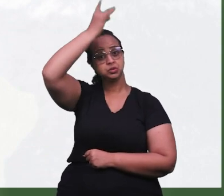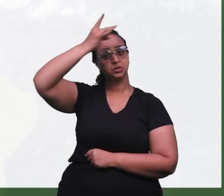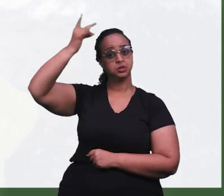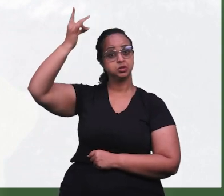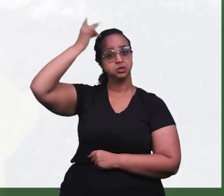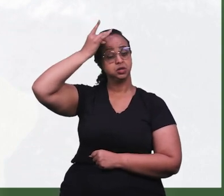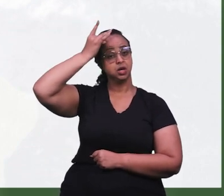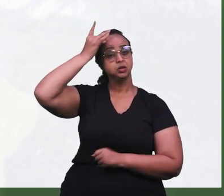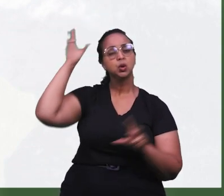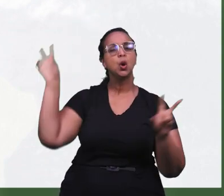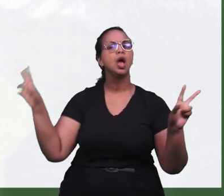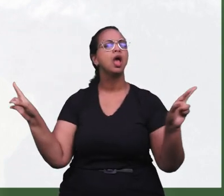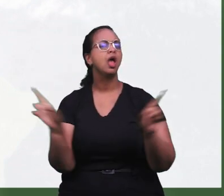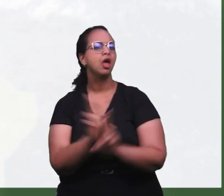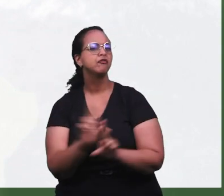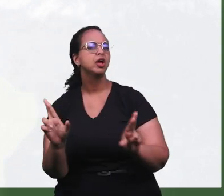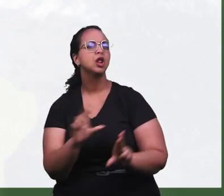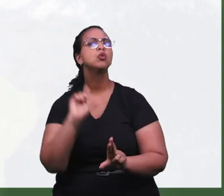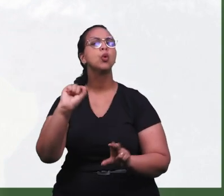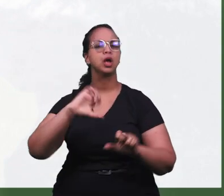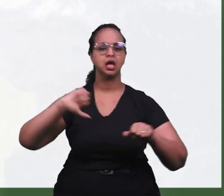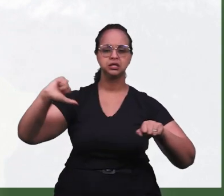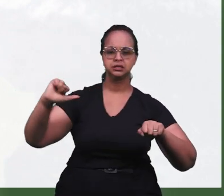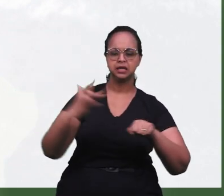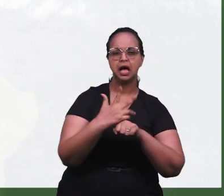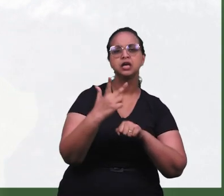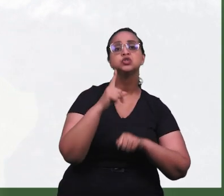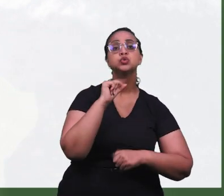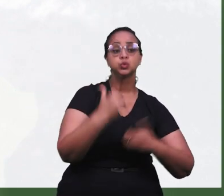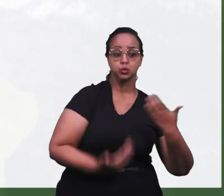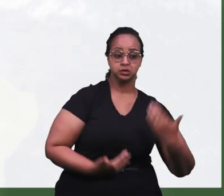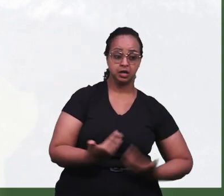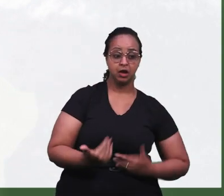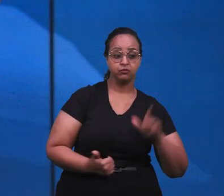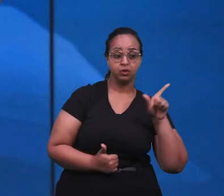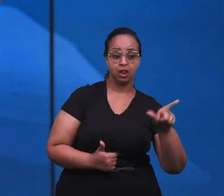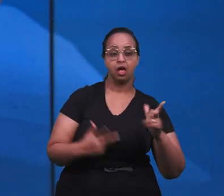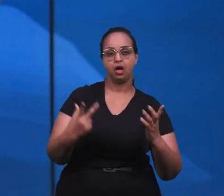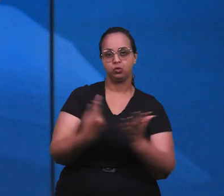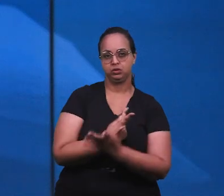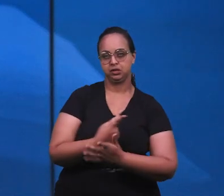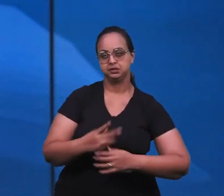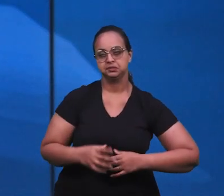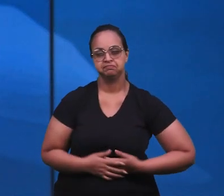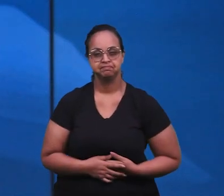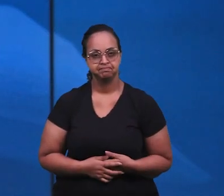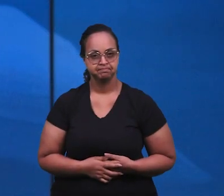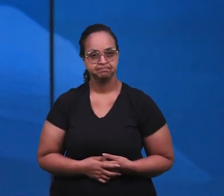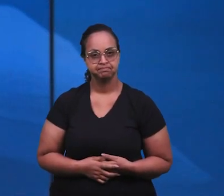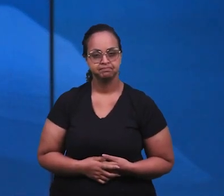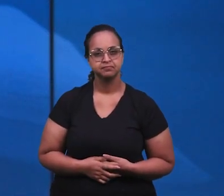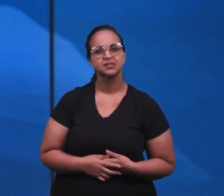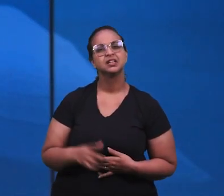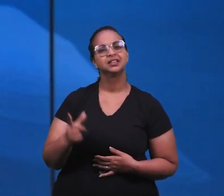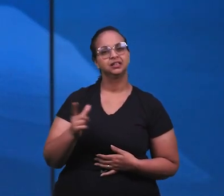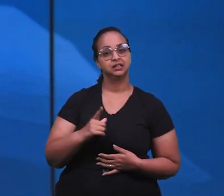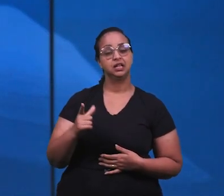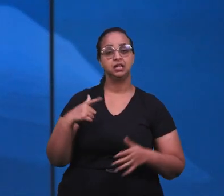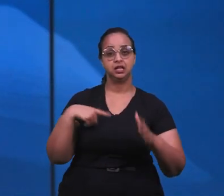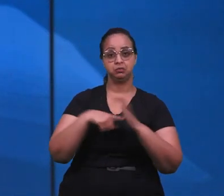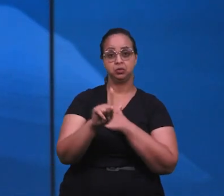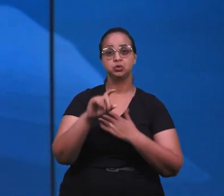no contexto dos remanescentes de Sardes. Muito bem, quem vai nos dar essa resposta vai ser a nossa irmã